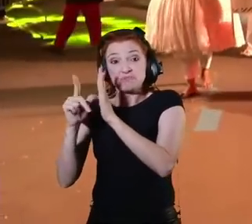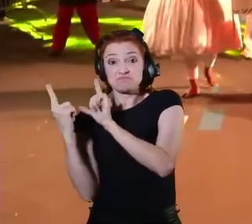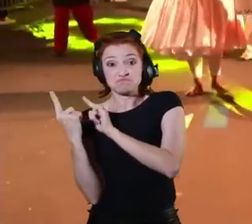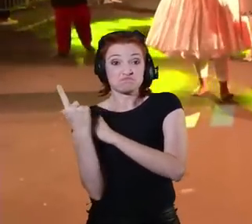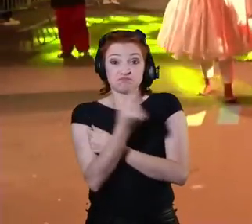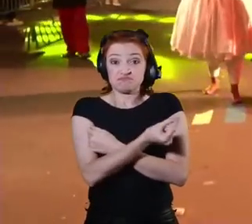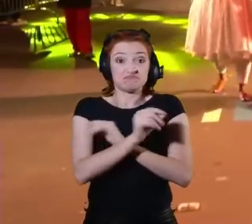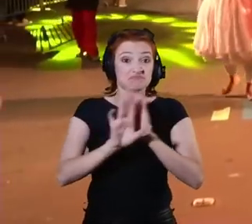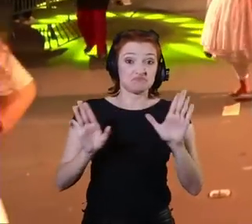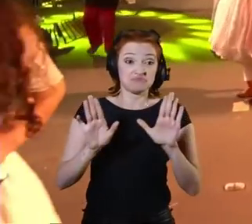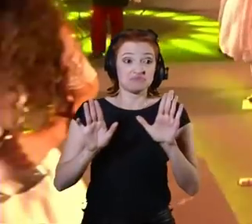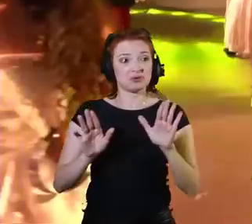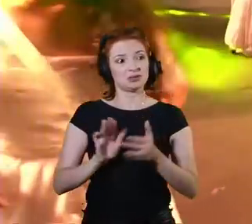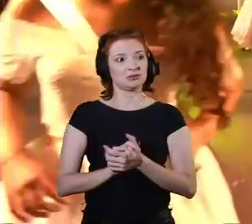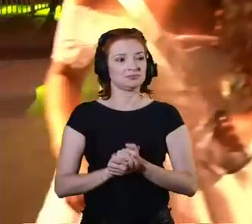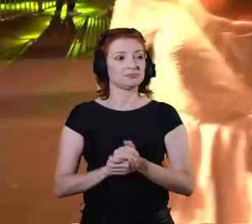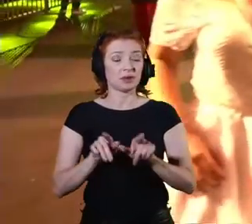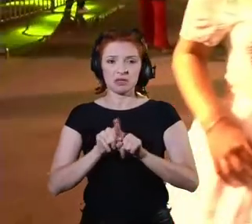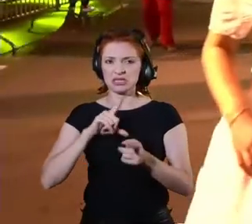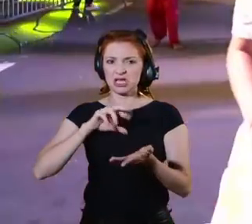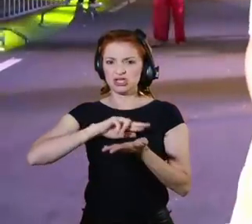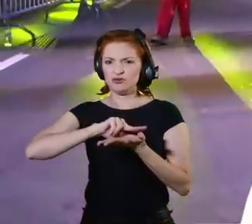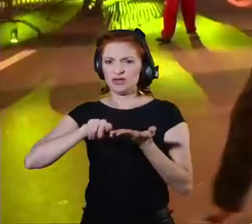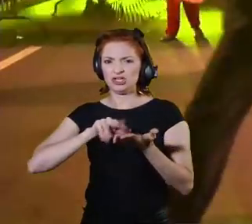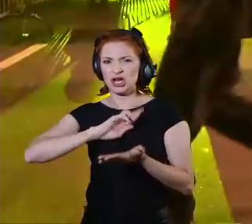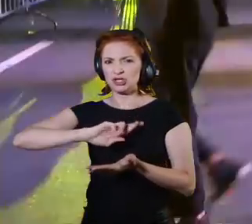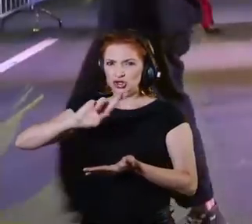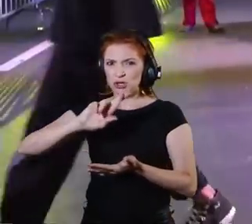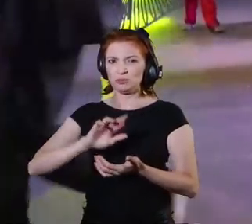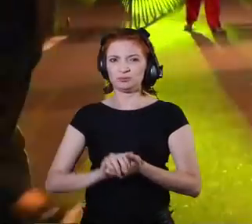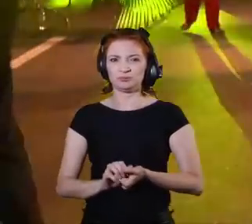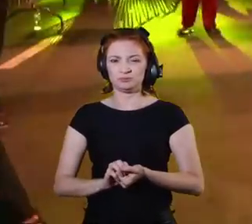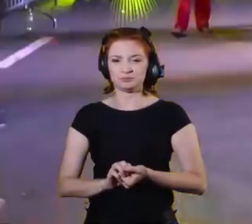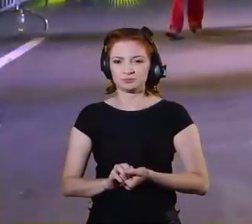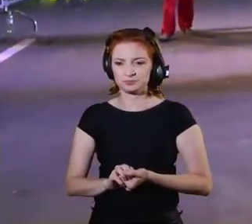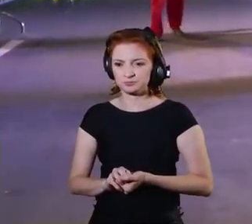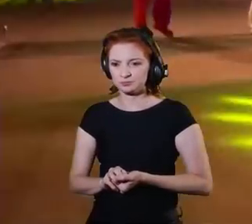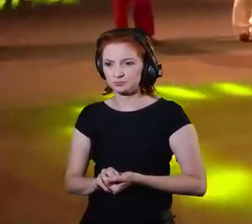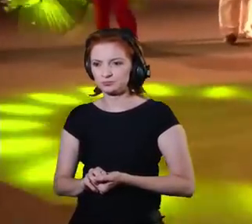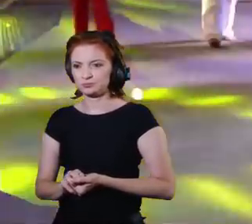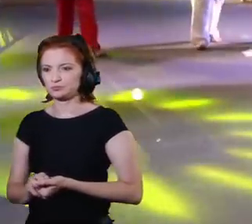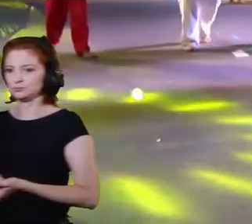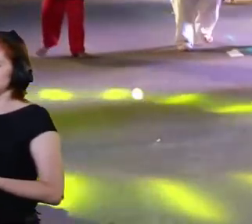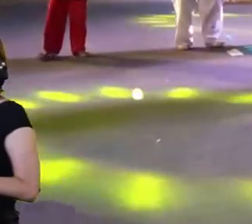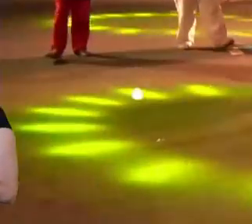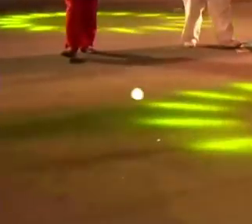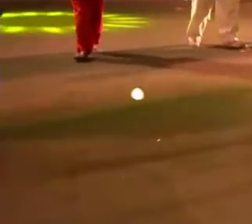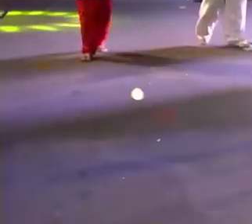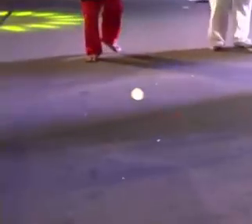São diferentes credos, né? A religião afro-brasileira que aparece na imagem.